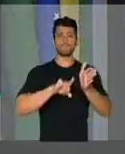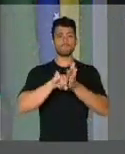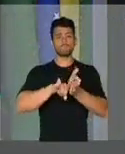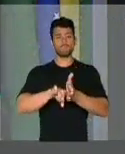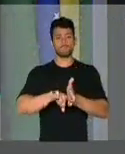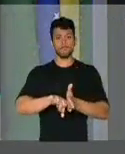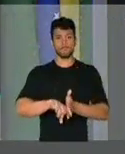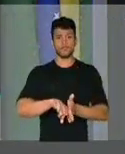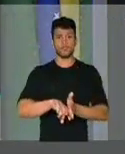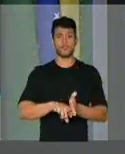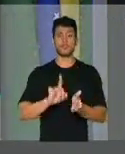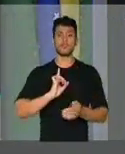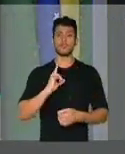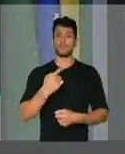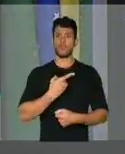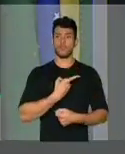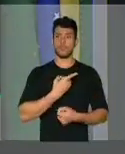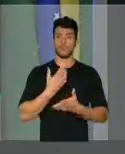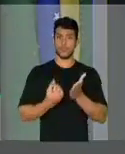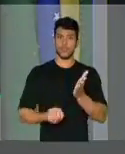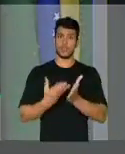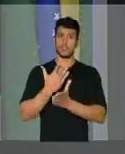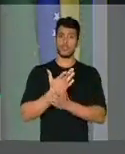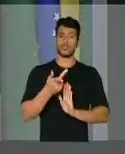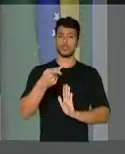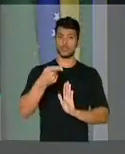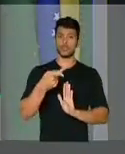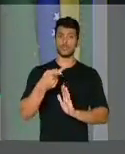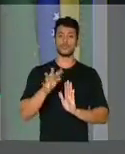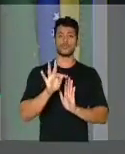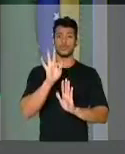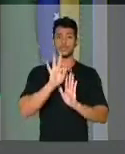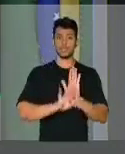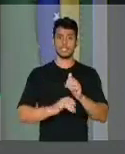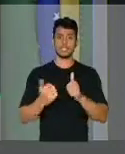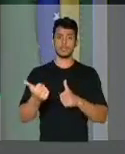analisados e nós criamos um substitutivo.